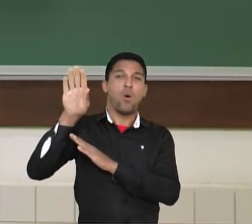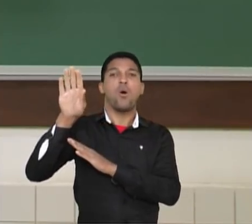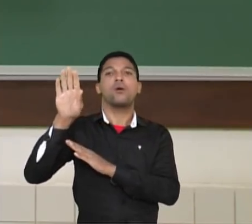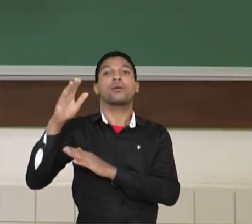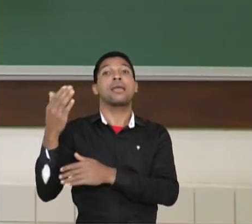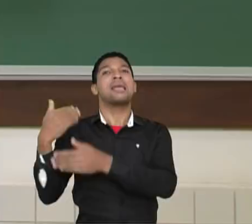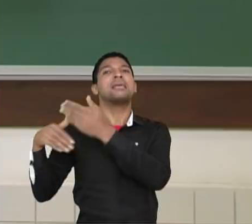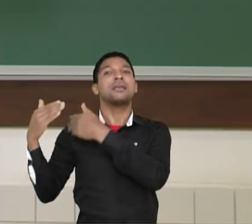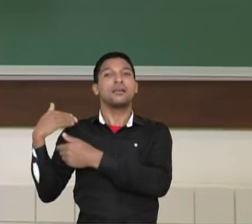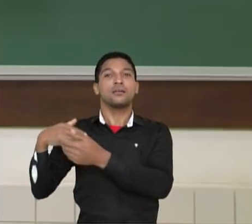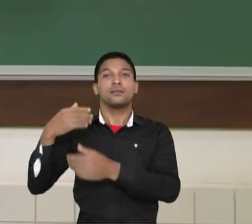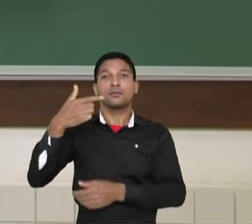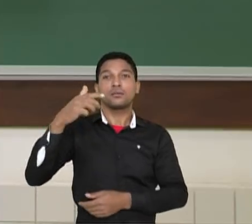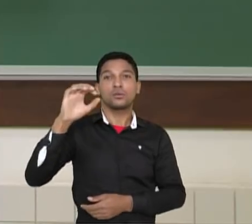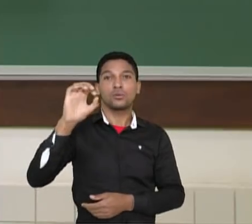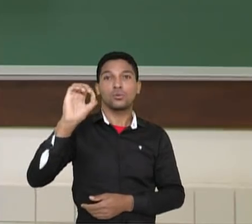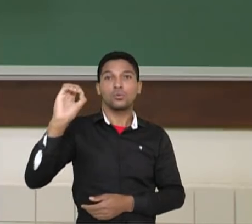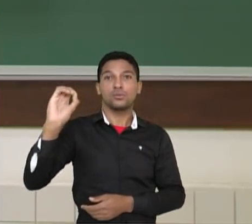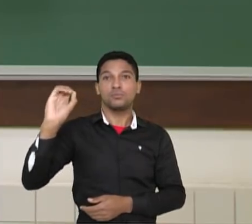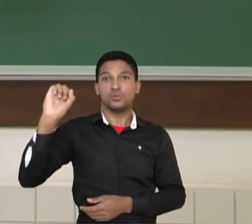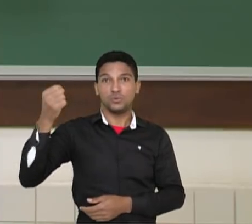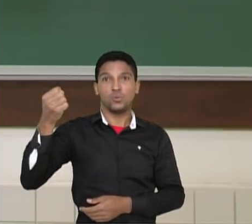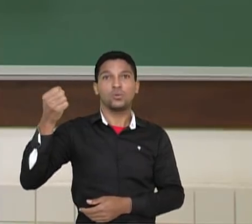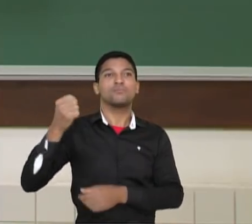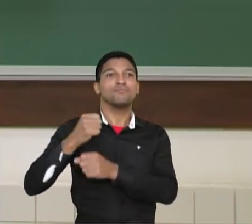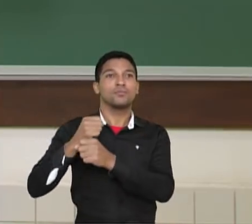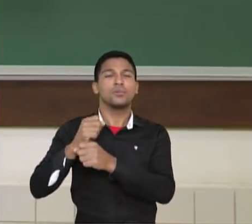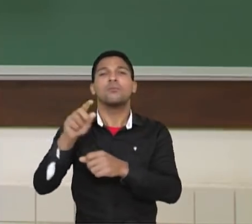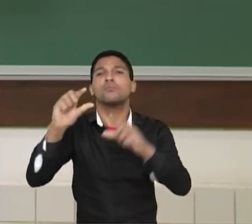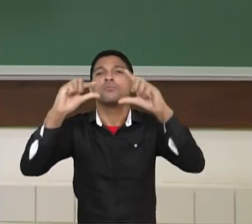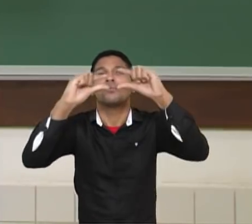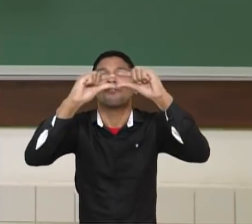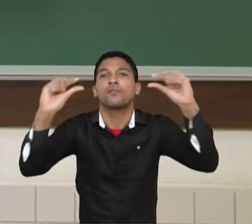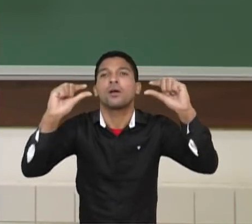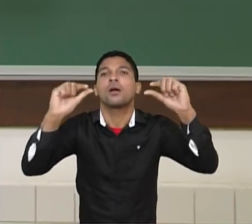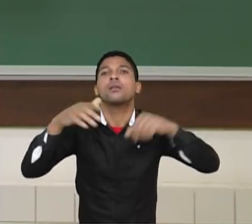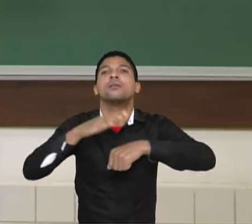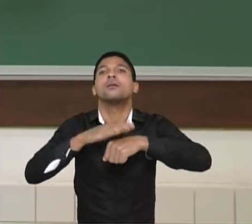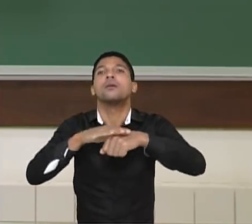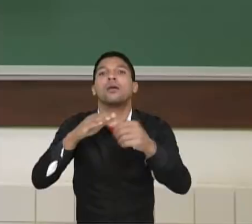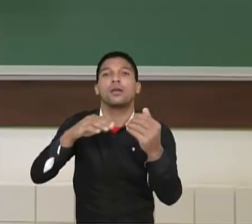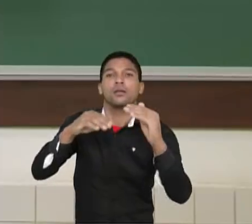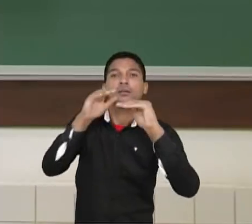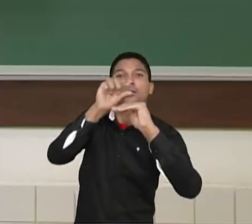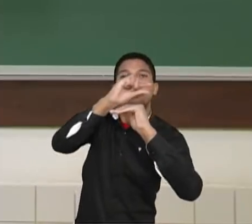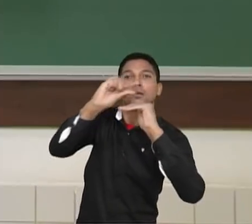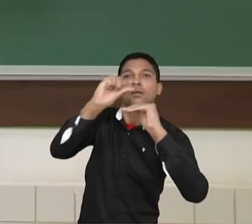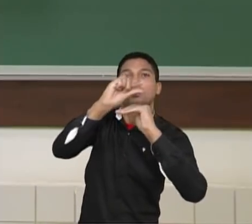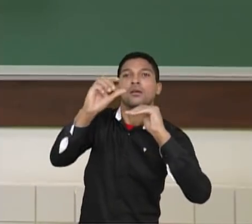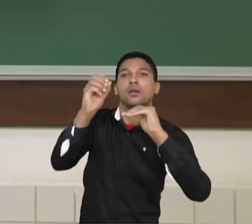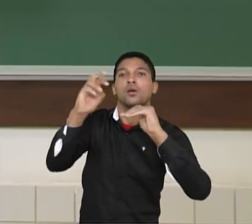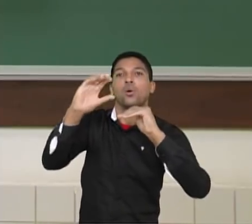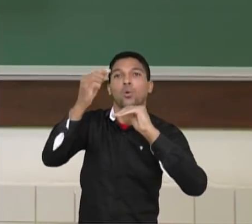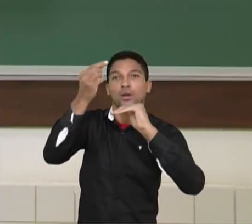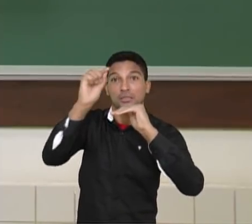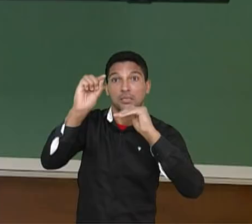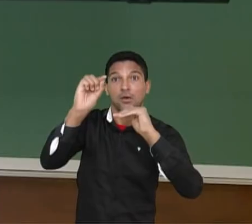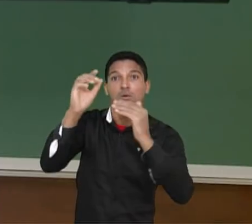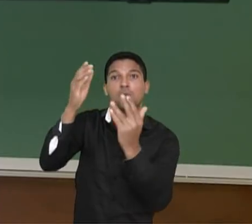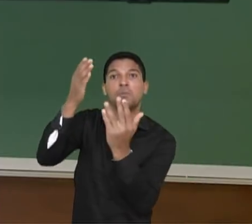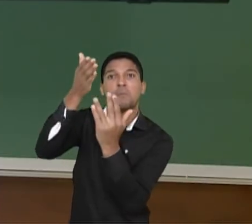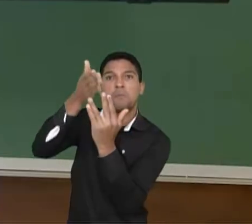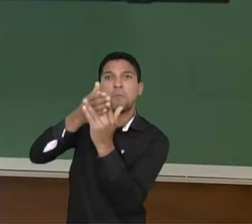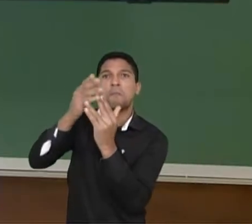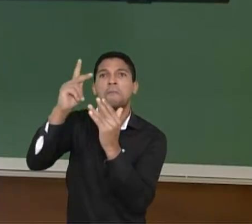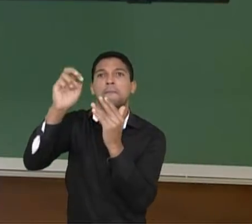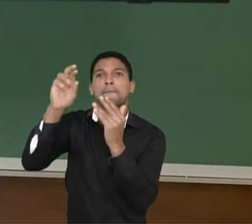uma oração, uma frase nominal ou um período. O que será que nós temos presente nela? Acompanhe comigo que nós temos a